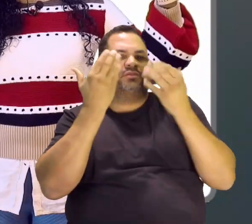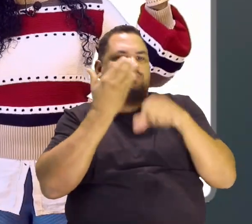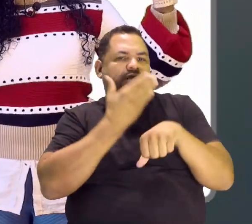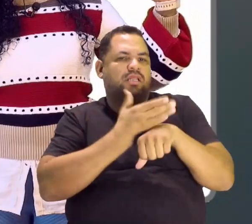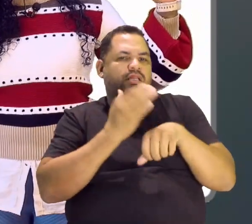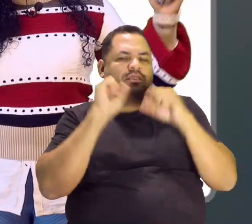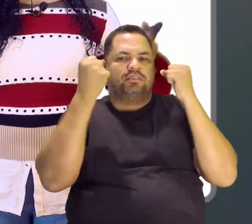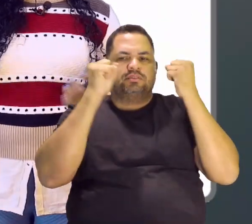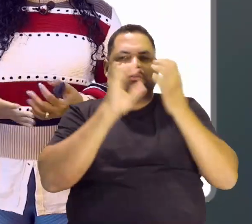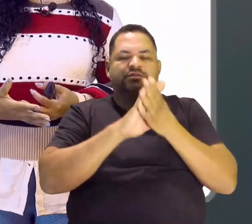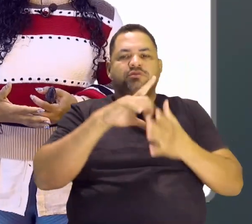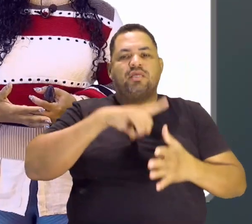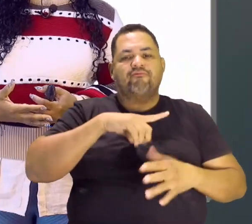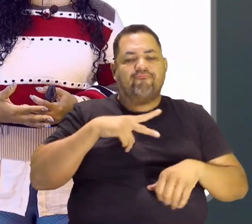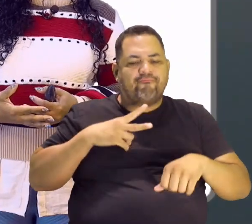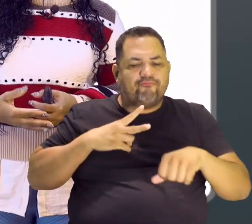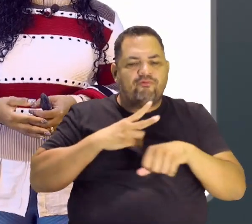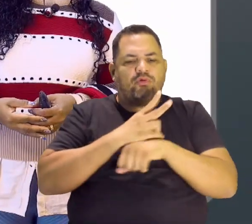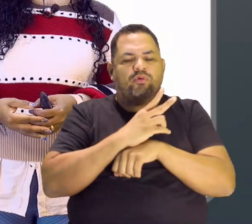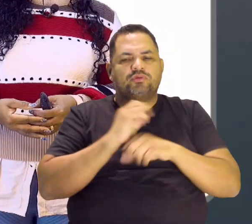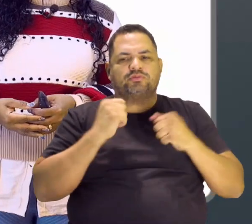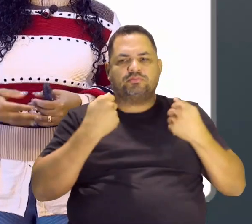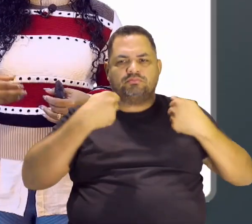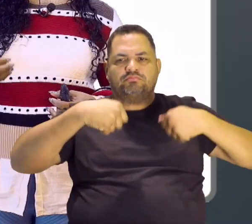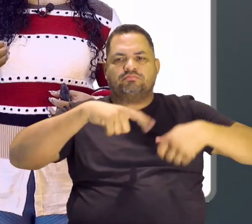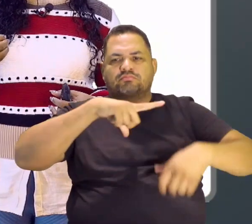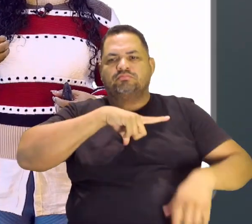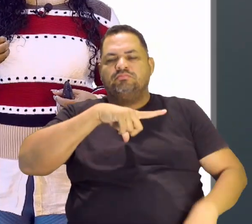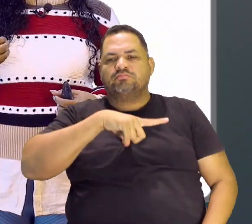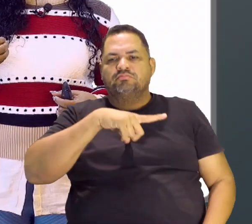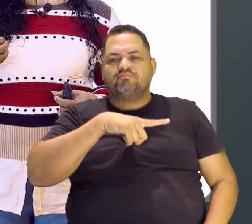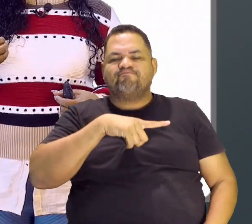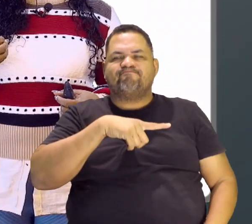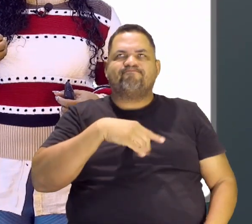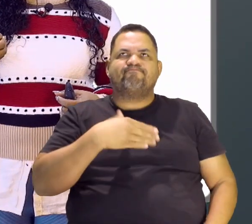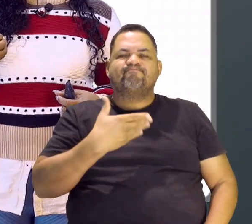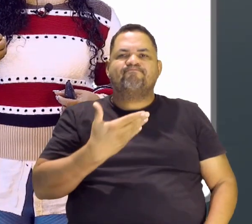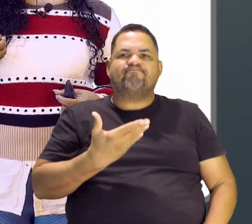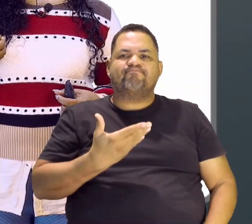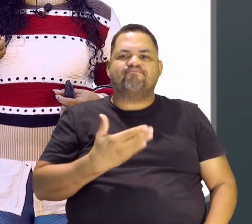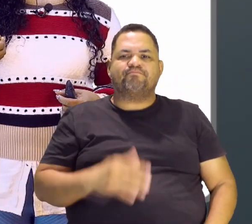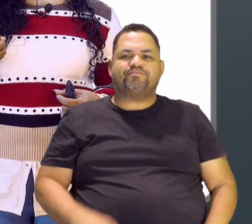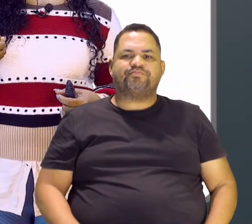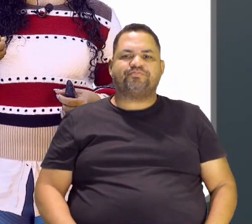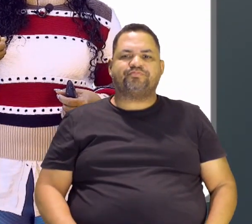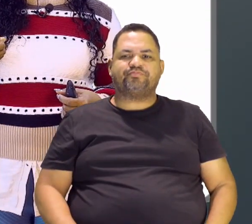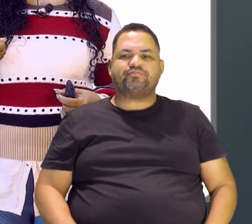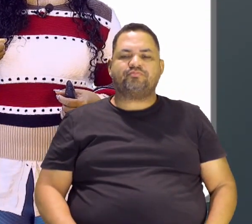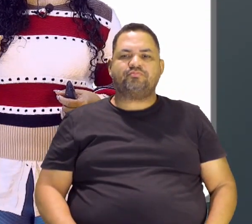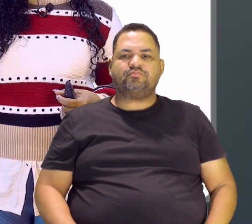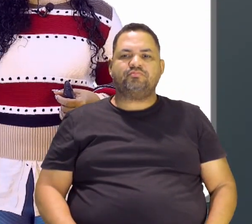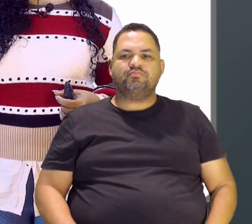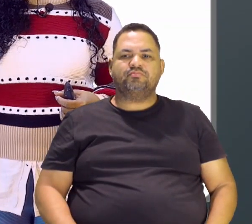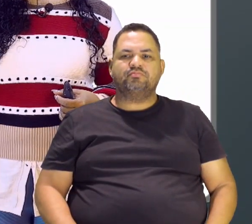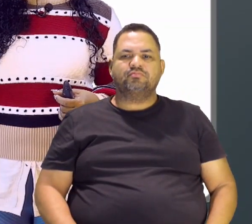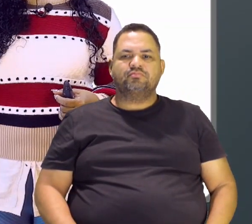ter mais força, que farão a gente ter um pouquinho mais de, como